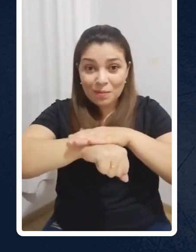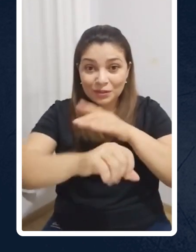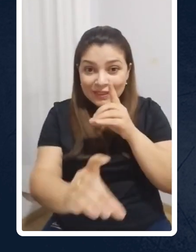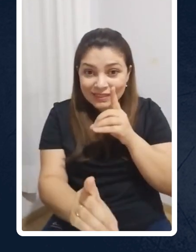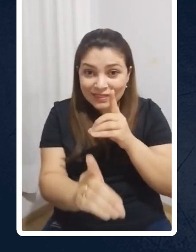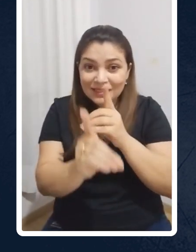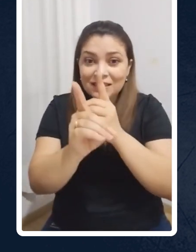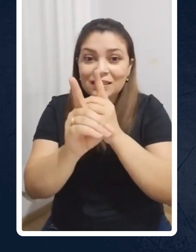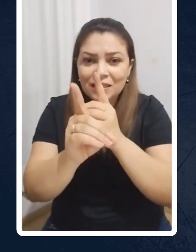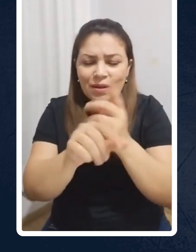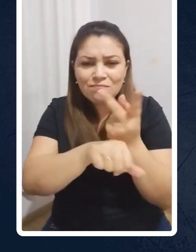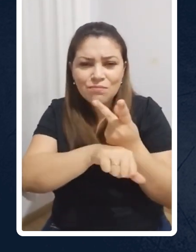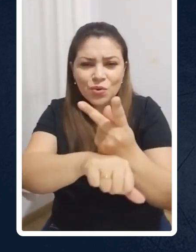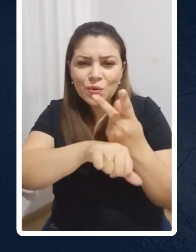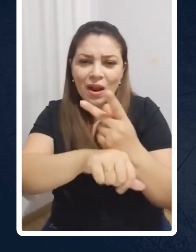a comunicação,